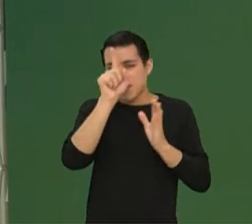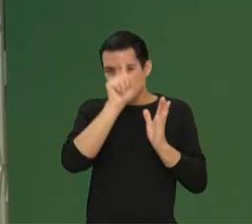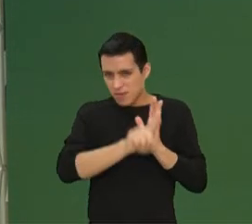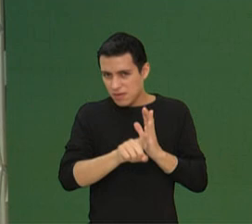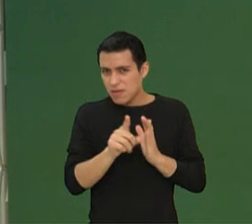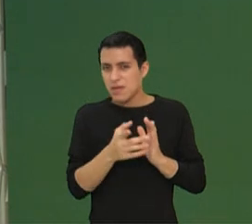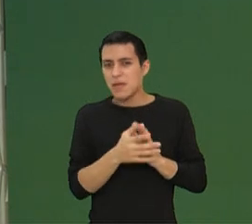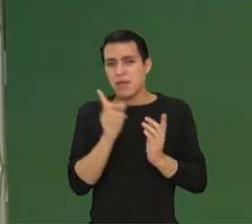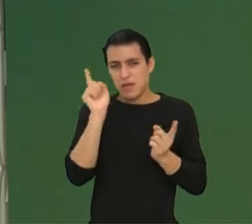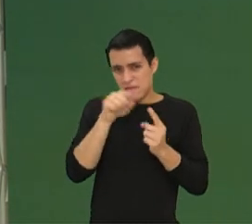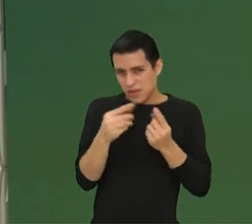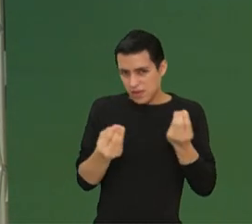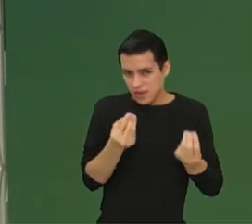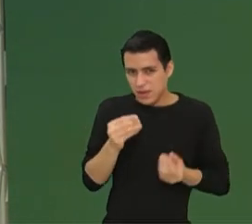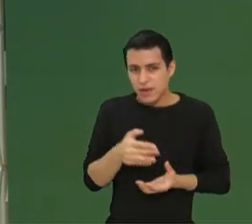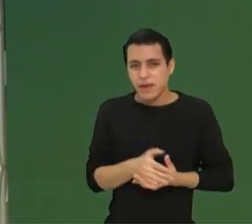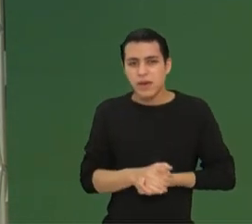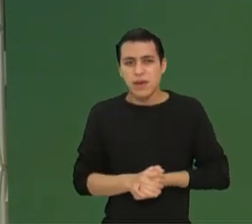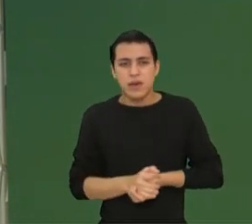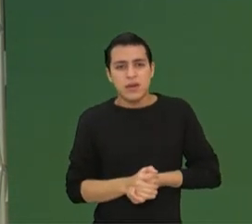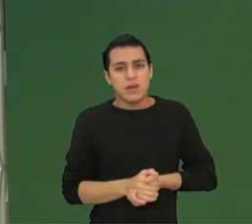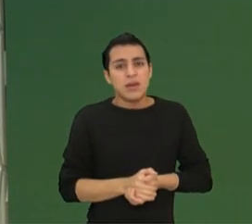pergunta objetiva.